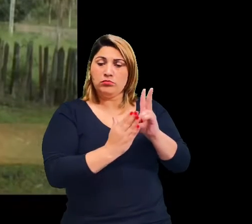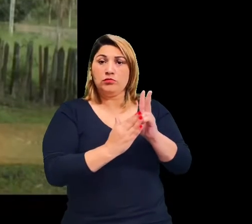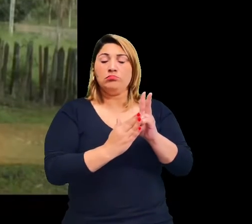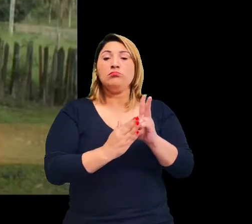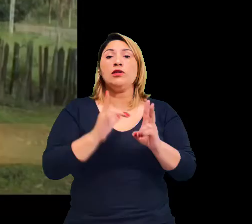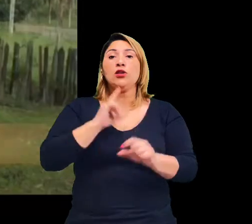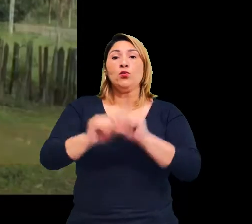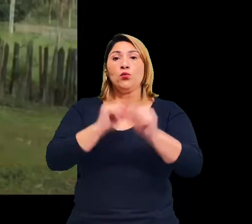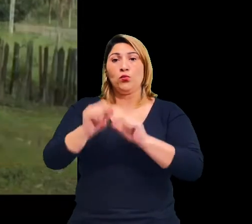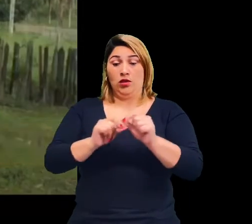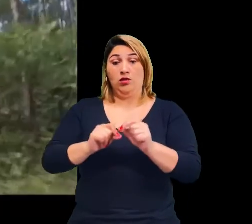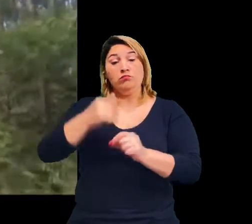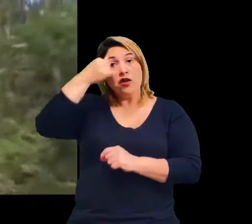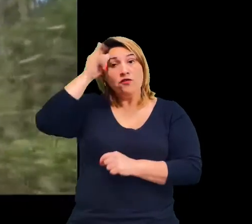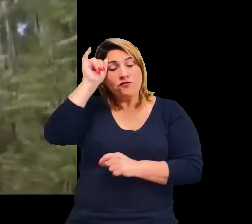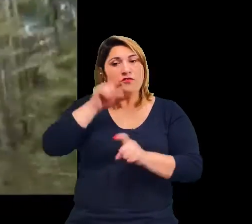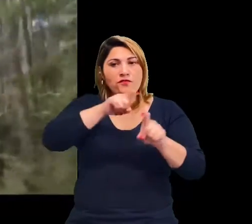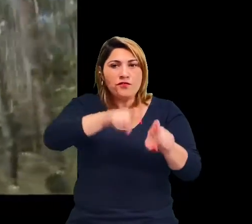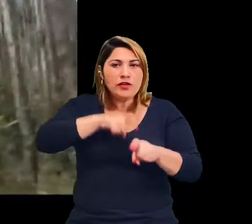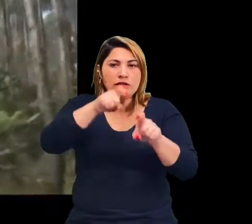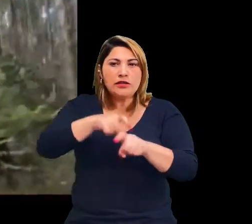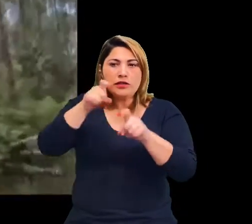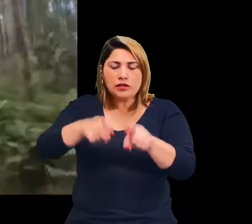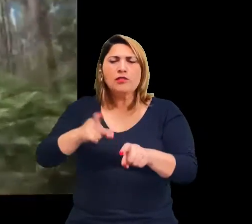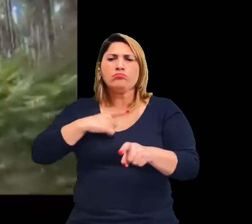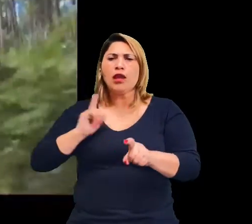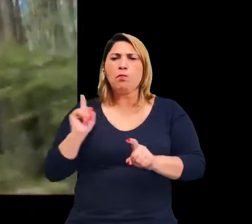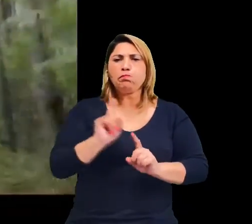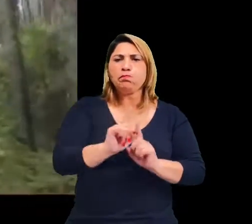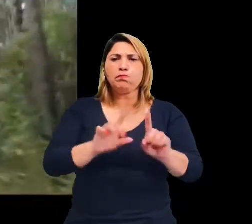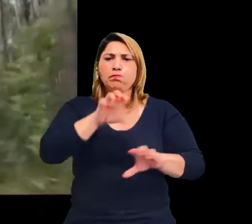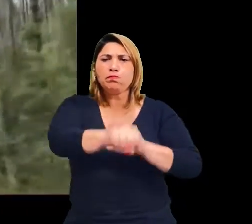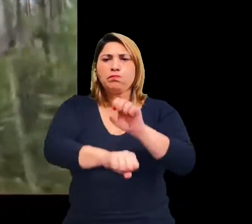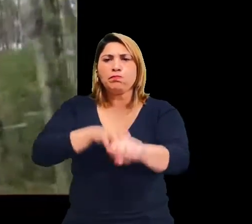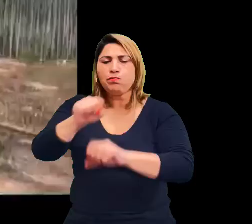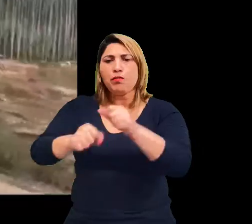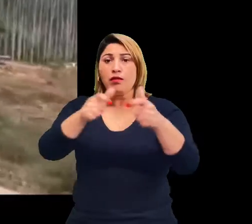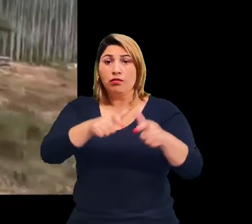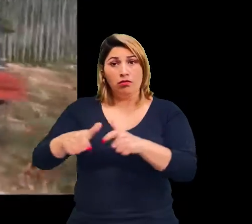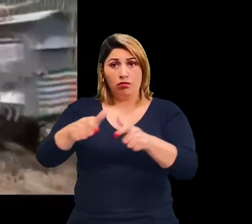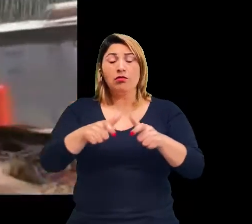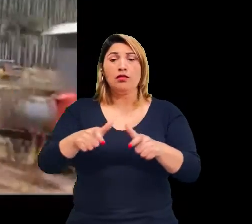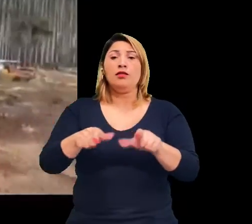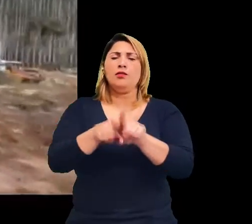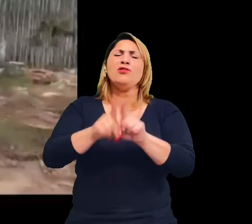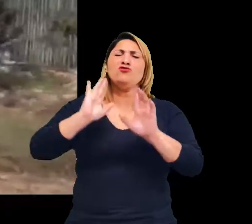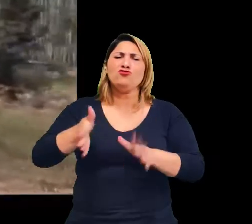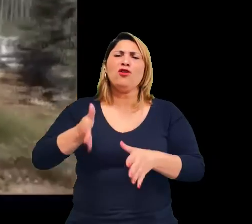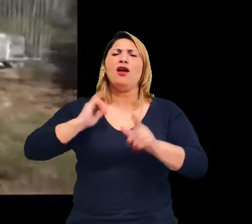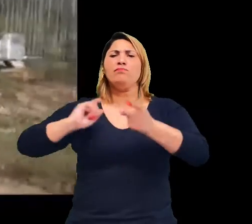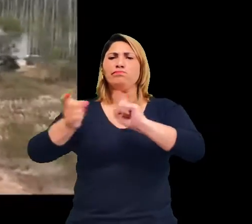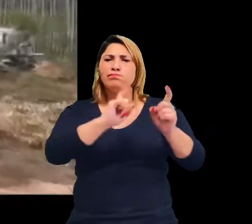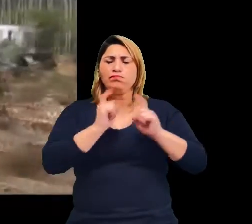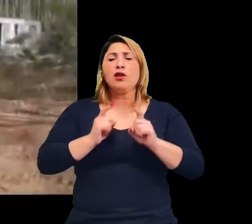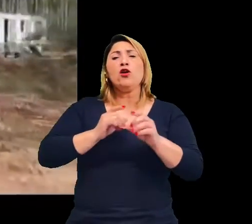onde os fazendeiros estão mais inseridos dentro dessas terras, né? Já tivemos várias reuniões em Brasília, nós